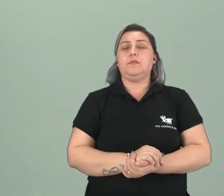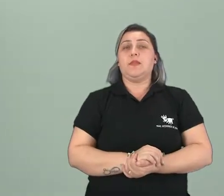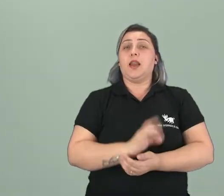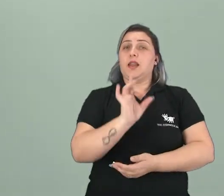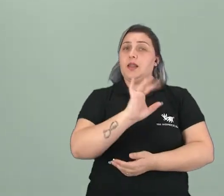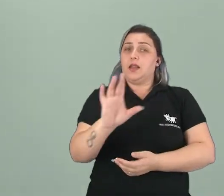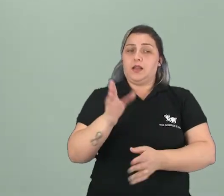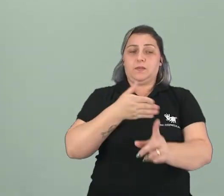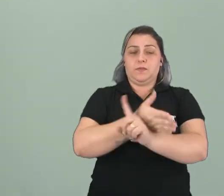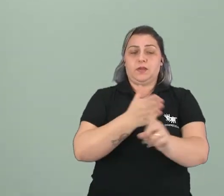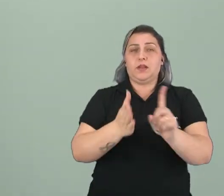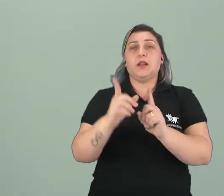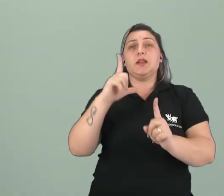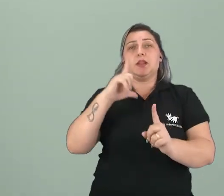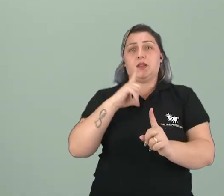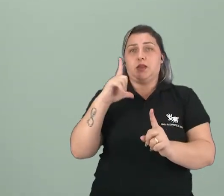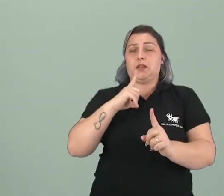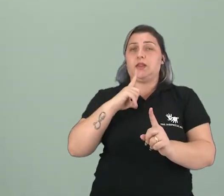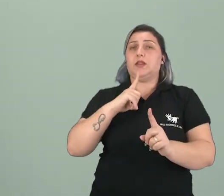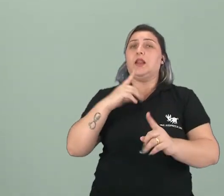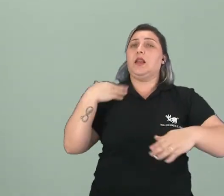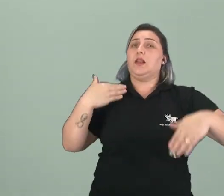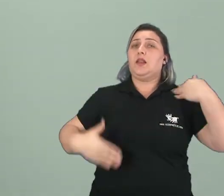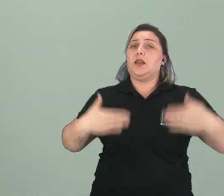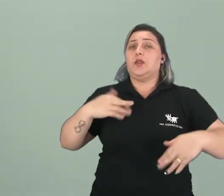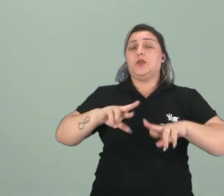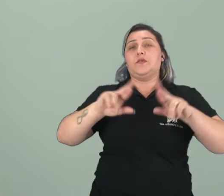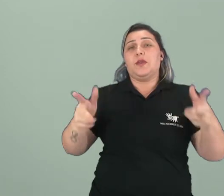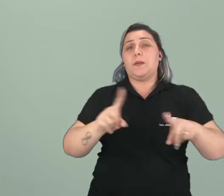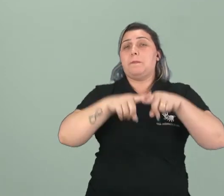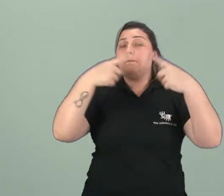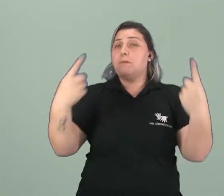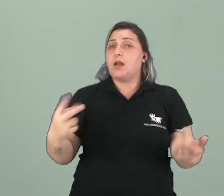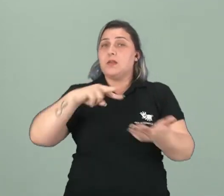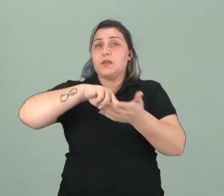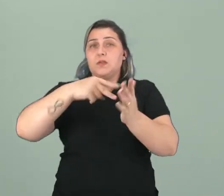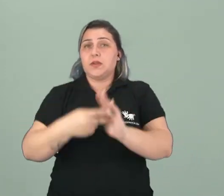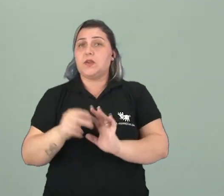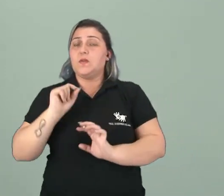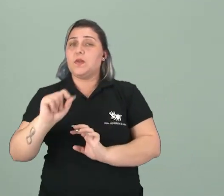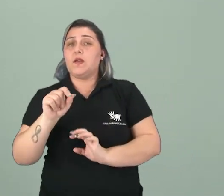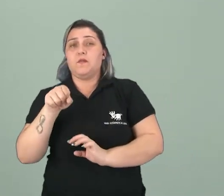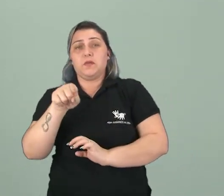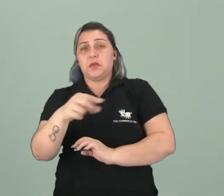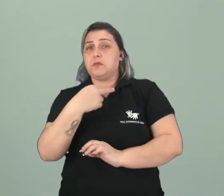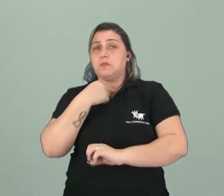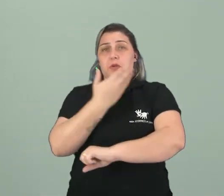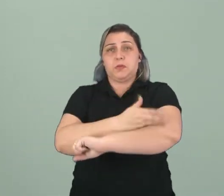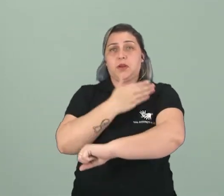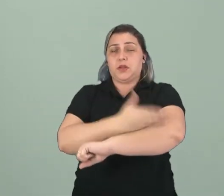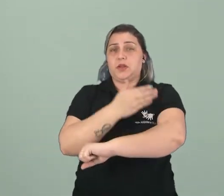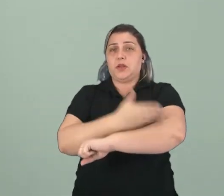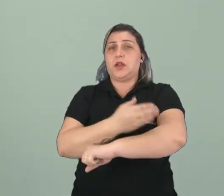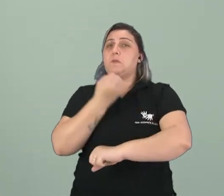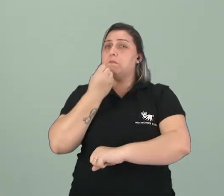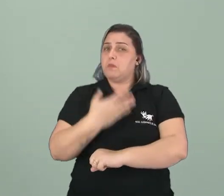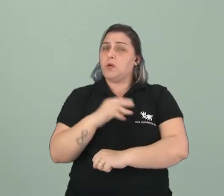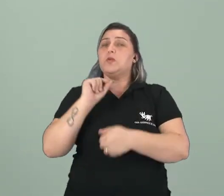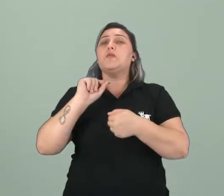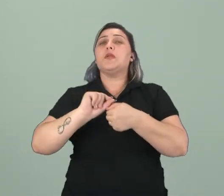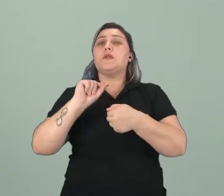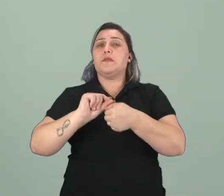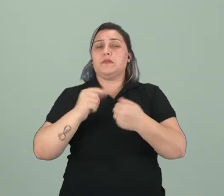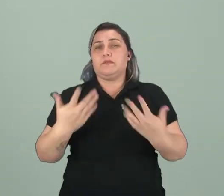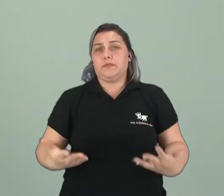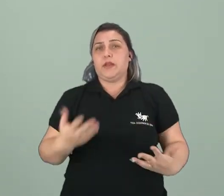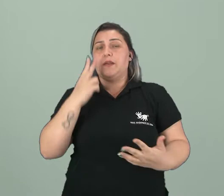cada modalidade ela puxa um tipo de biotipo, mas isso não quer dizer que você não possa praticá-la e tornar-se bom naquilo. Como